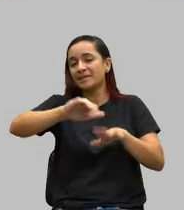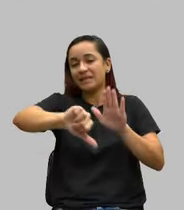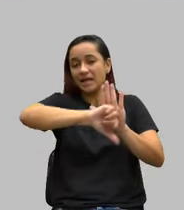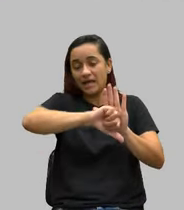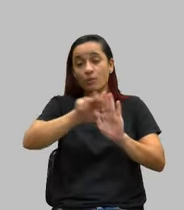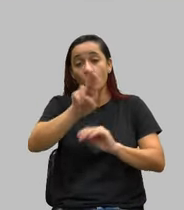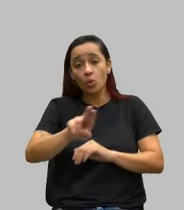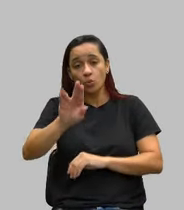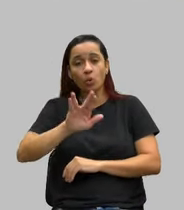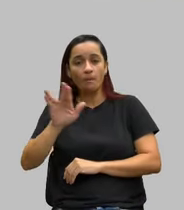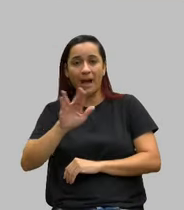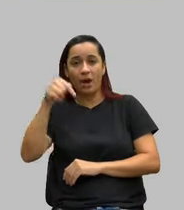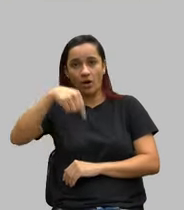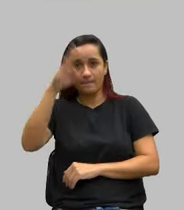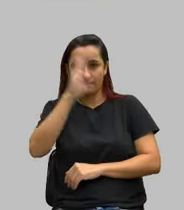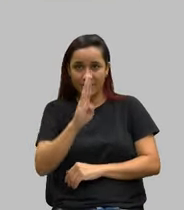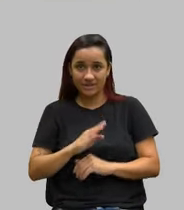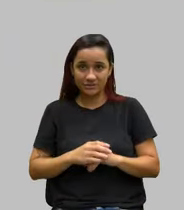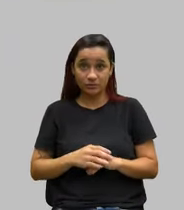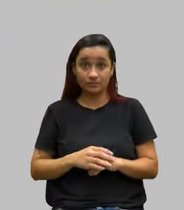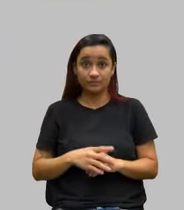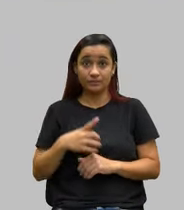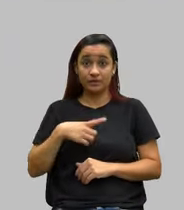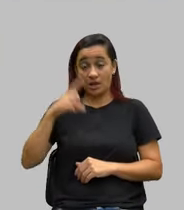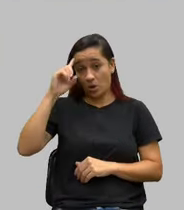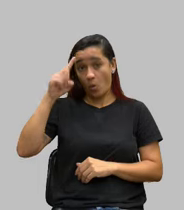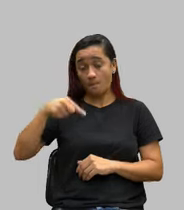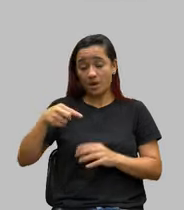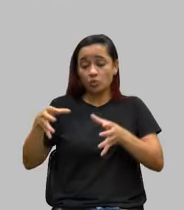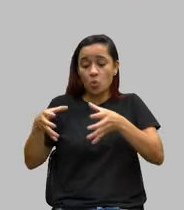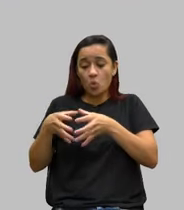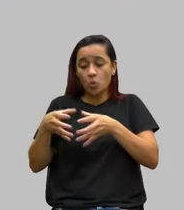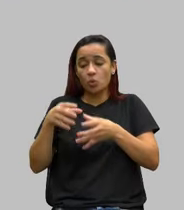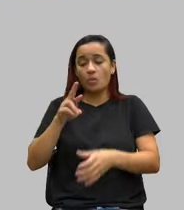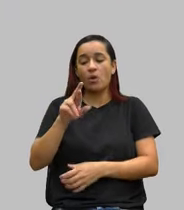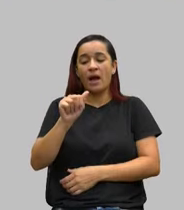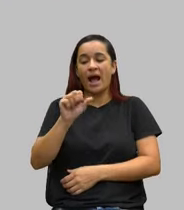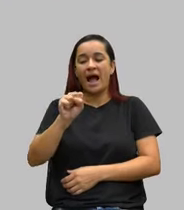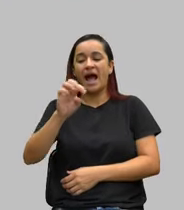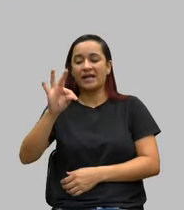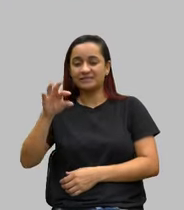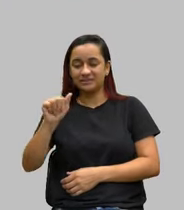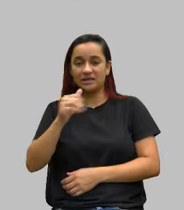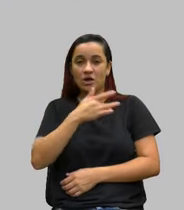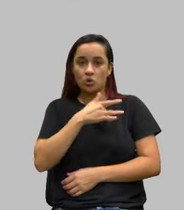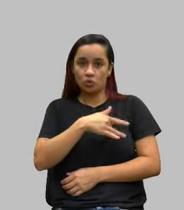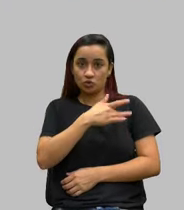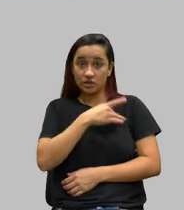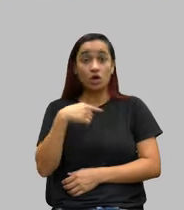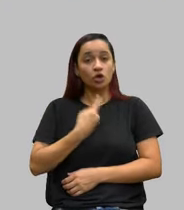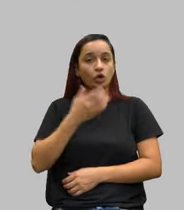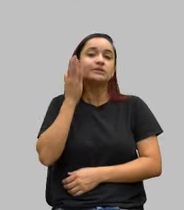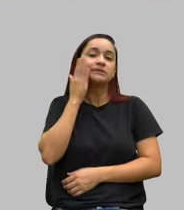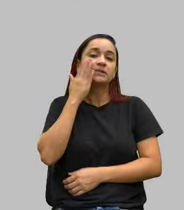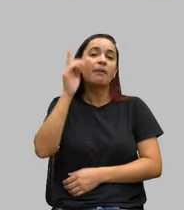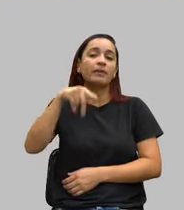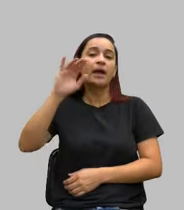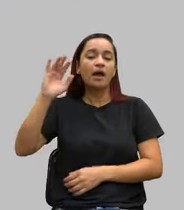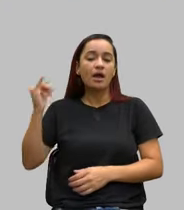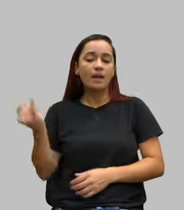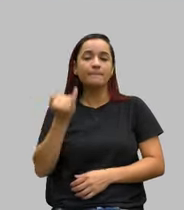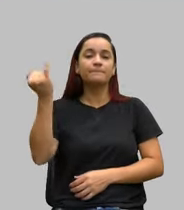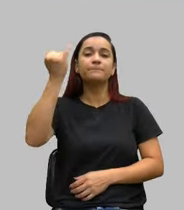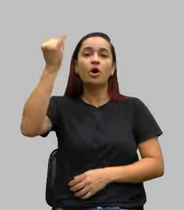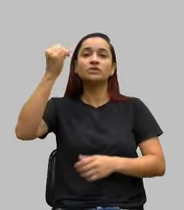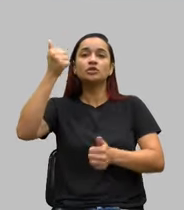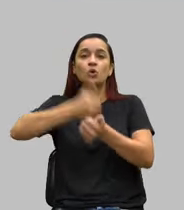Brasil no comando rasta Cruzeiro vemos essa decisão como um passo importante na luta contra a